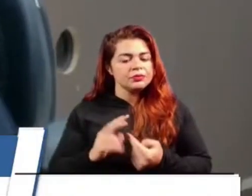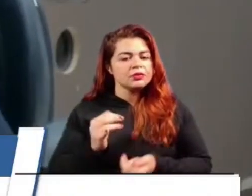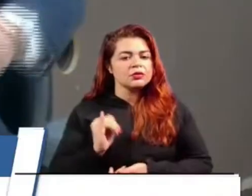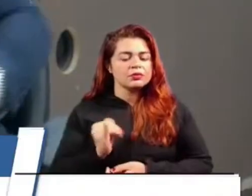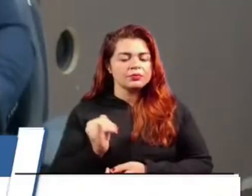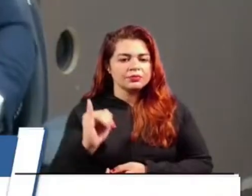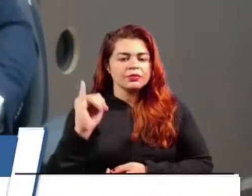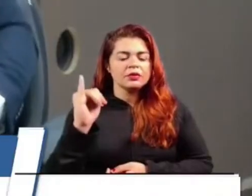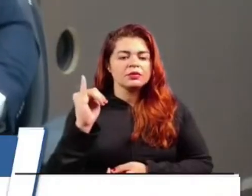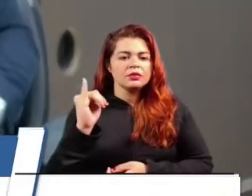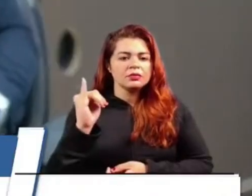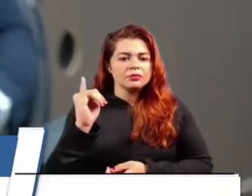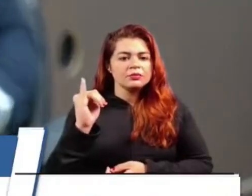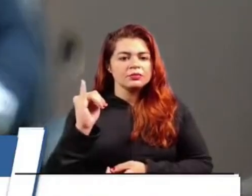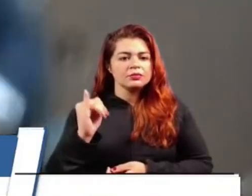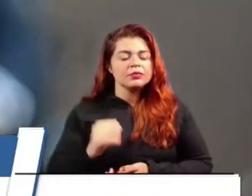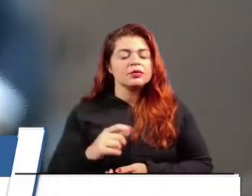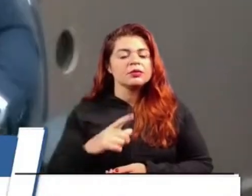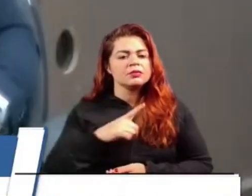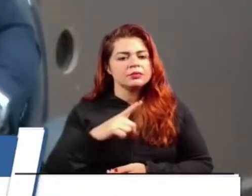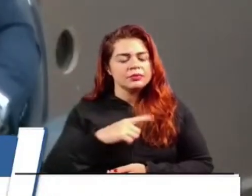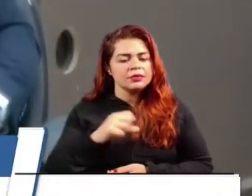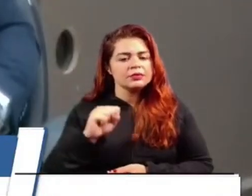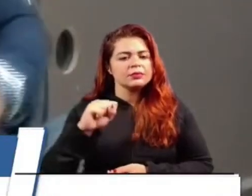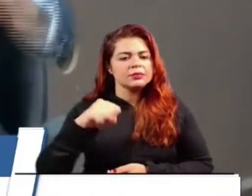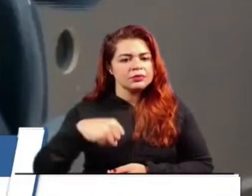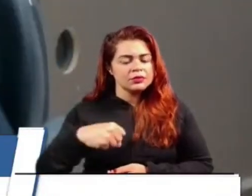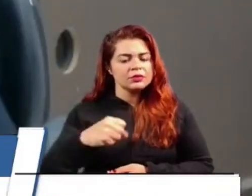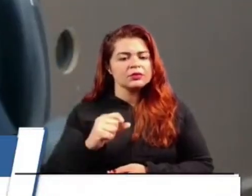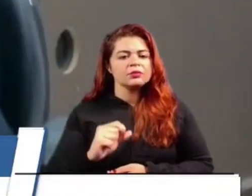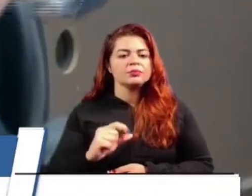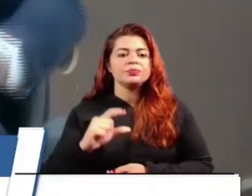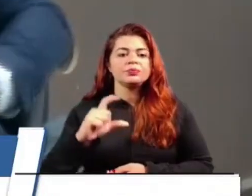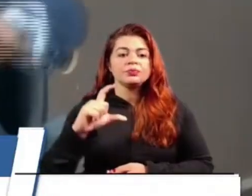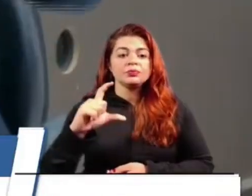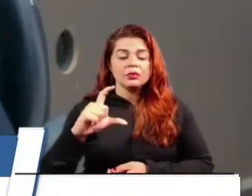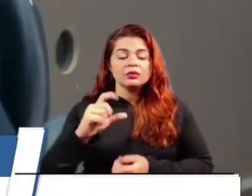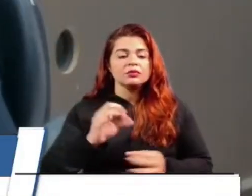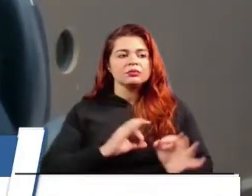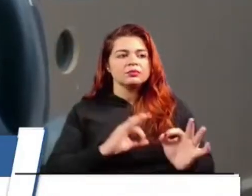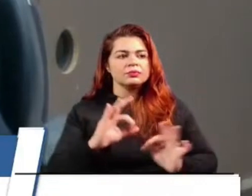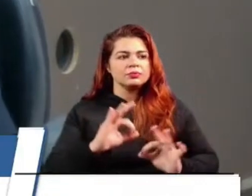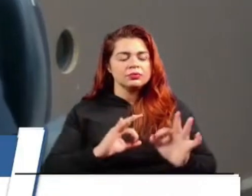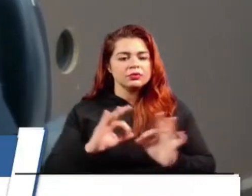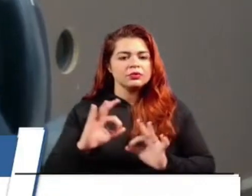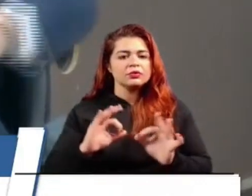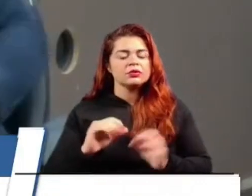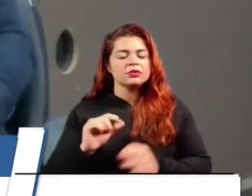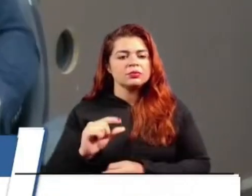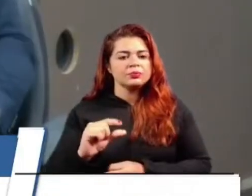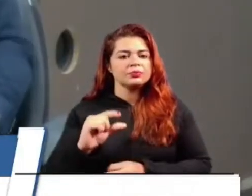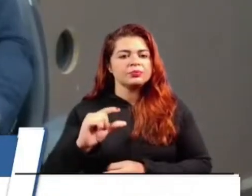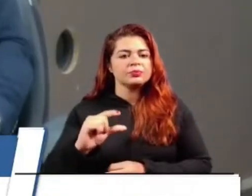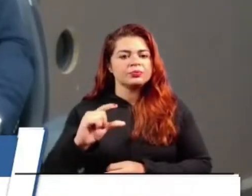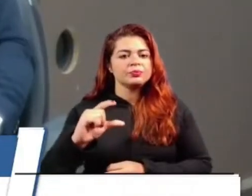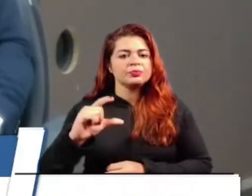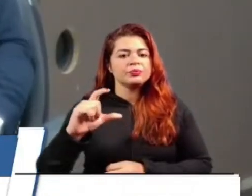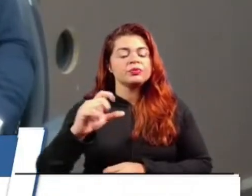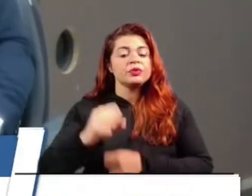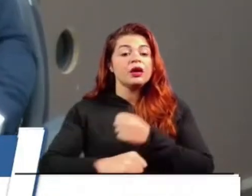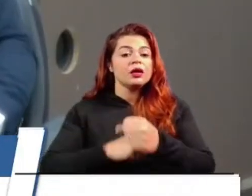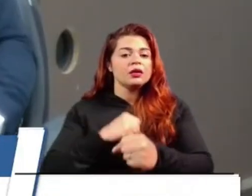haja sim um aumento planejado, gradativo e anual,